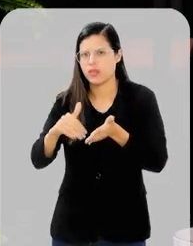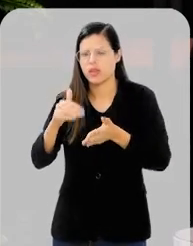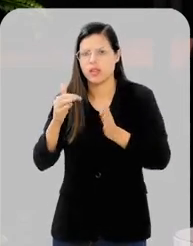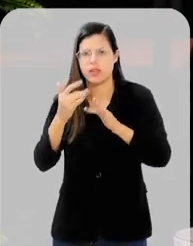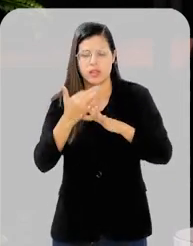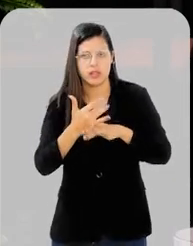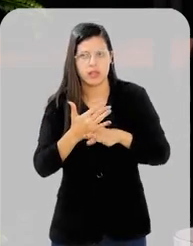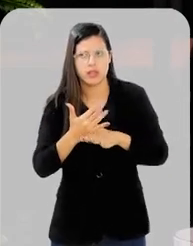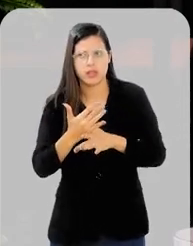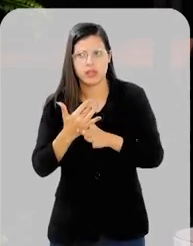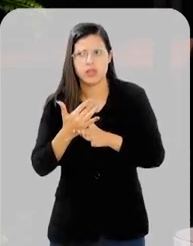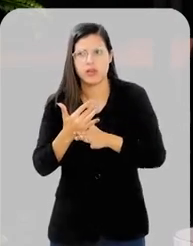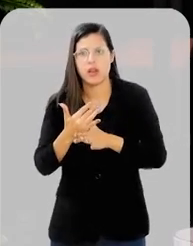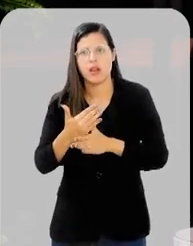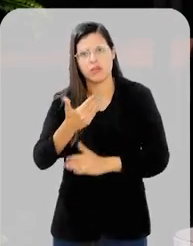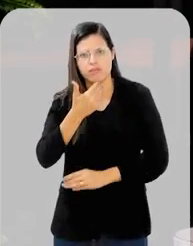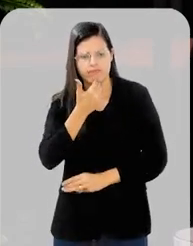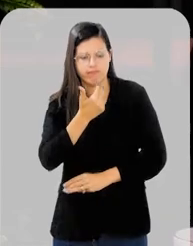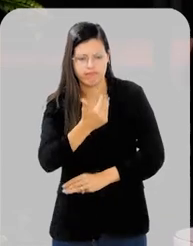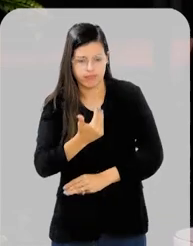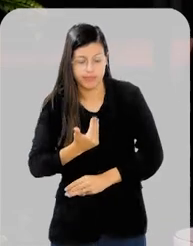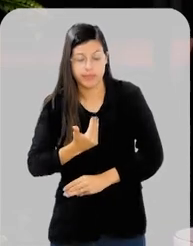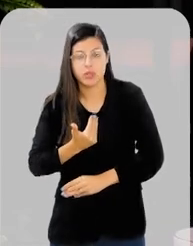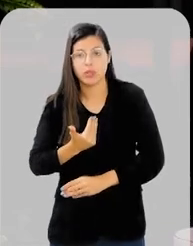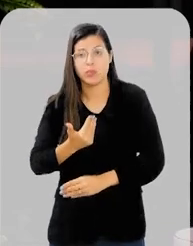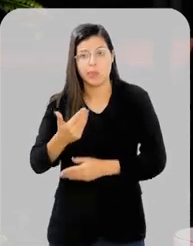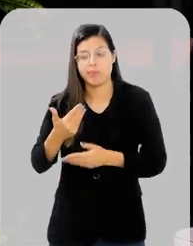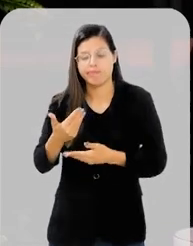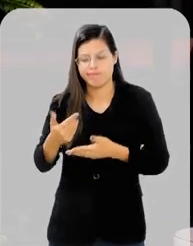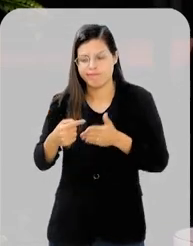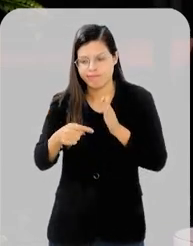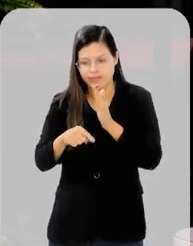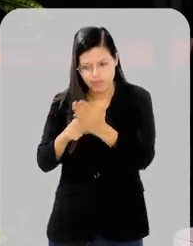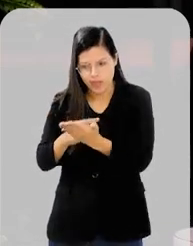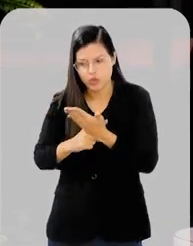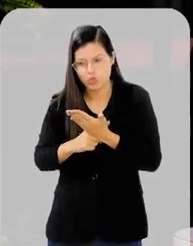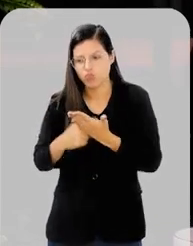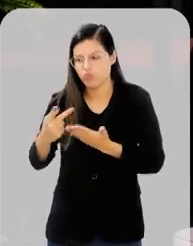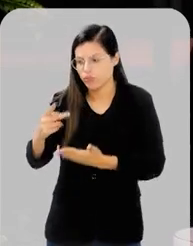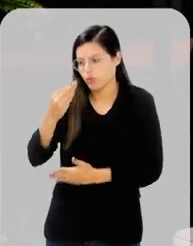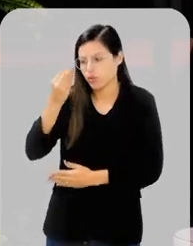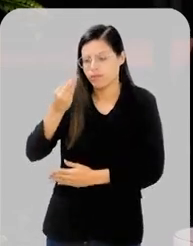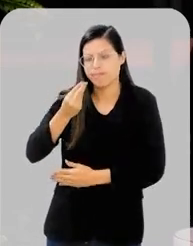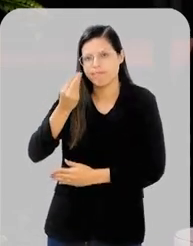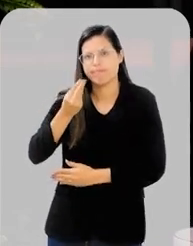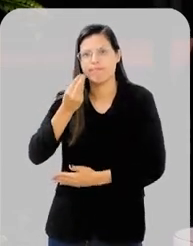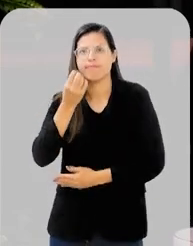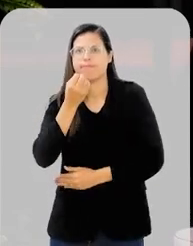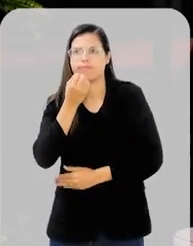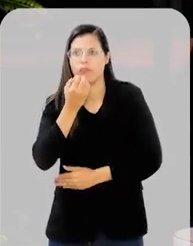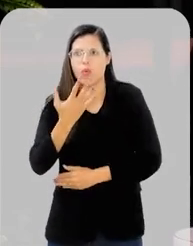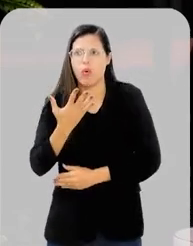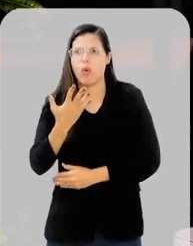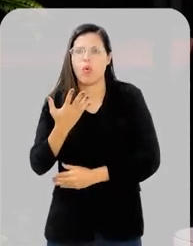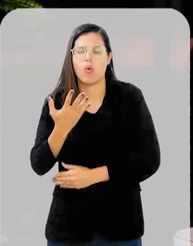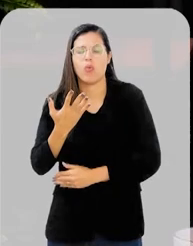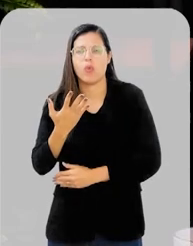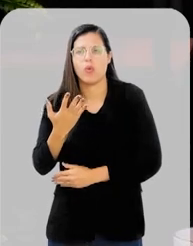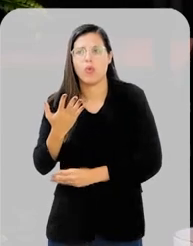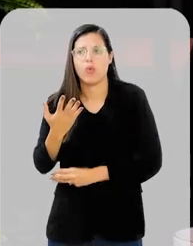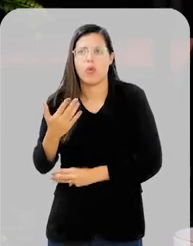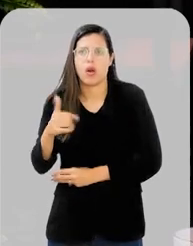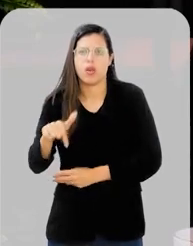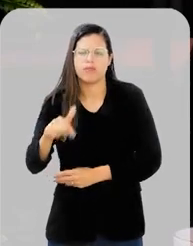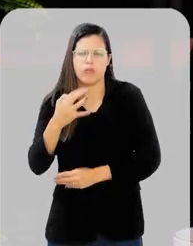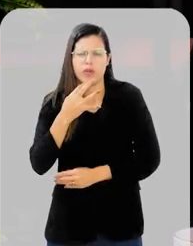Então ele me disse Fred me ajuda tua experiência pode ser útil agora e conhecia bastante a minha história no setor